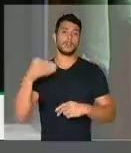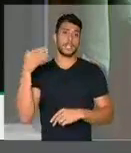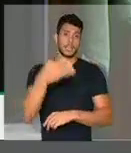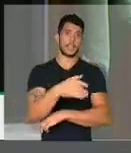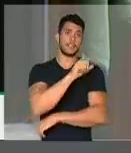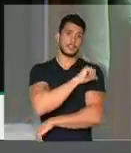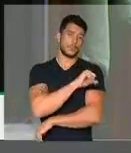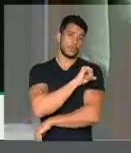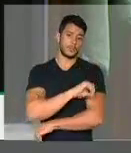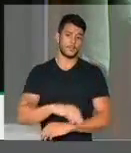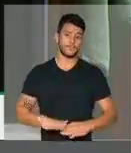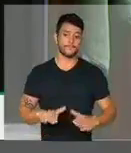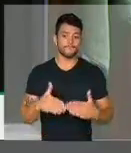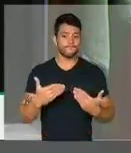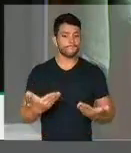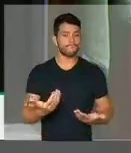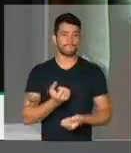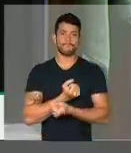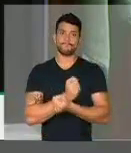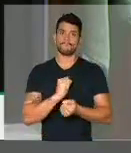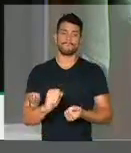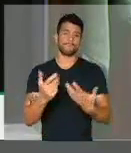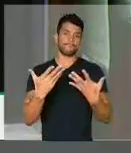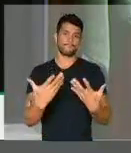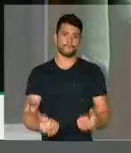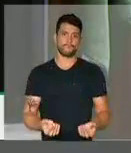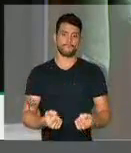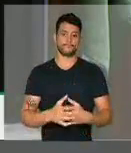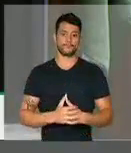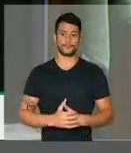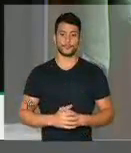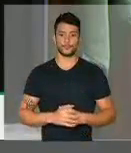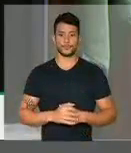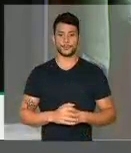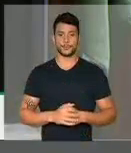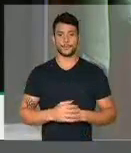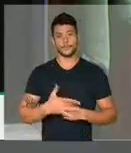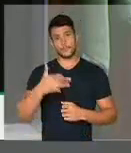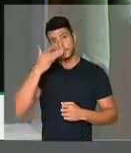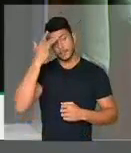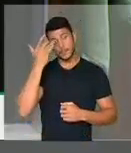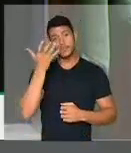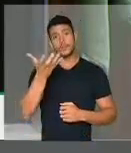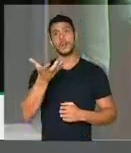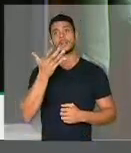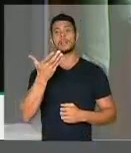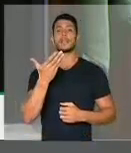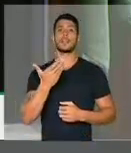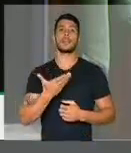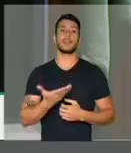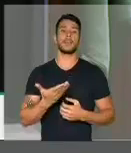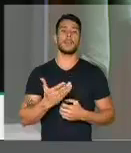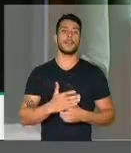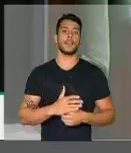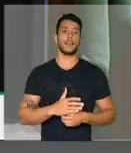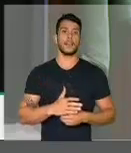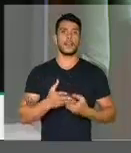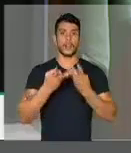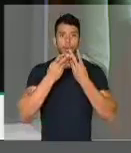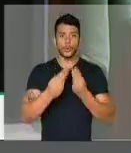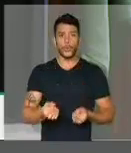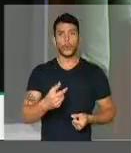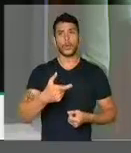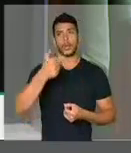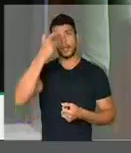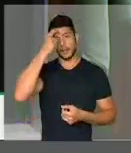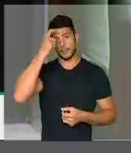intervenção. E é inaceitável aqueles que queiram assassinar a memória de Marielle Franco, como aconteceu